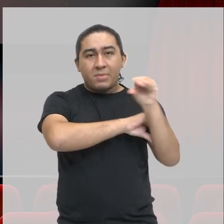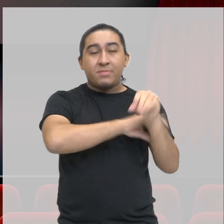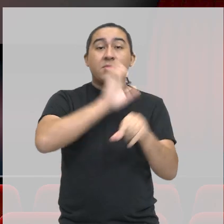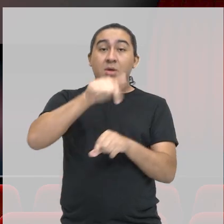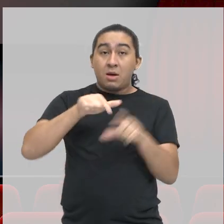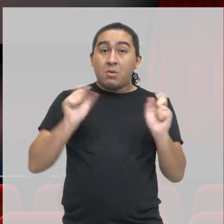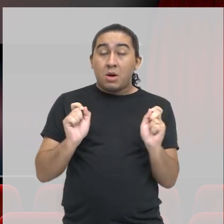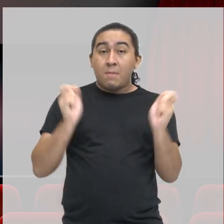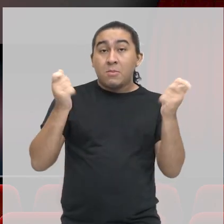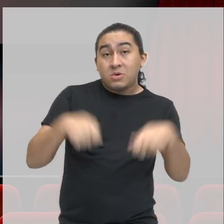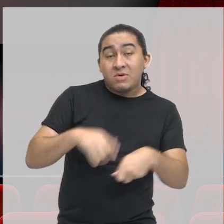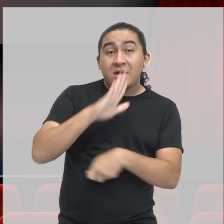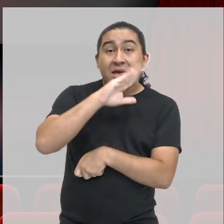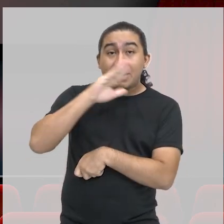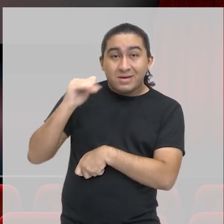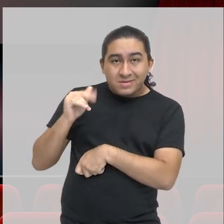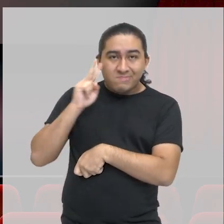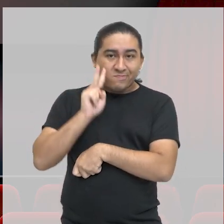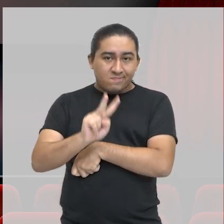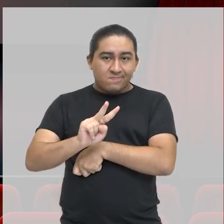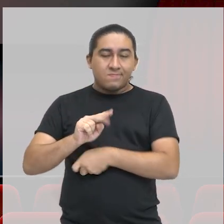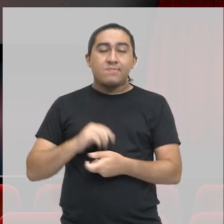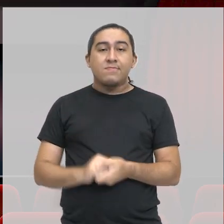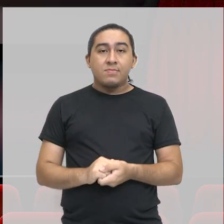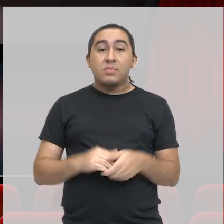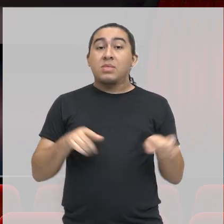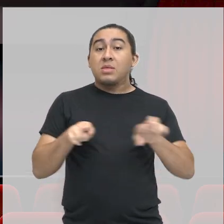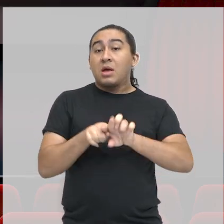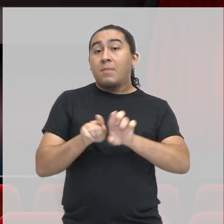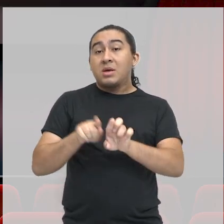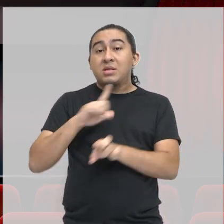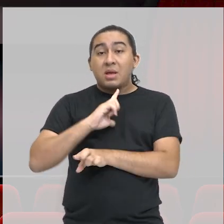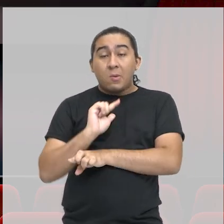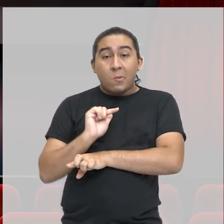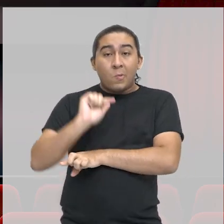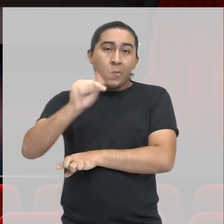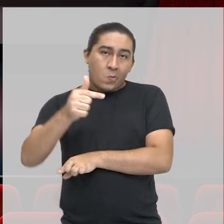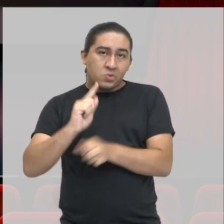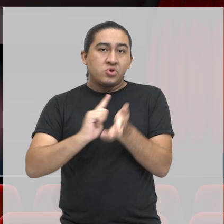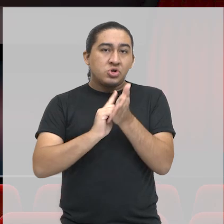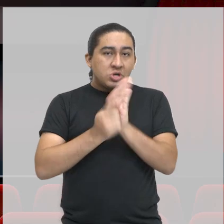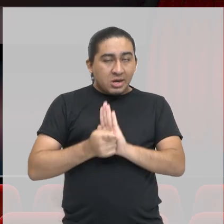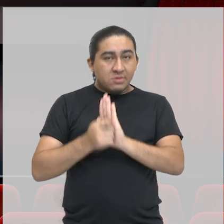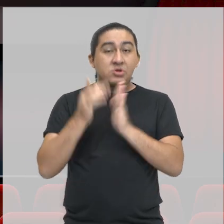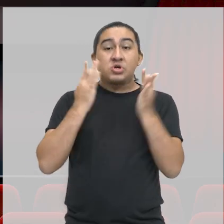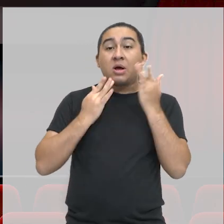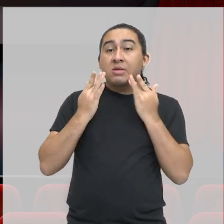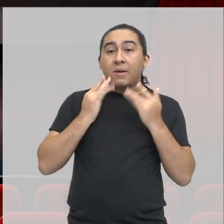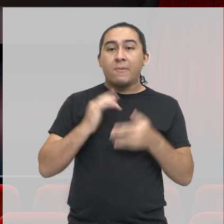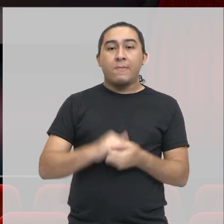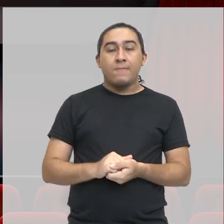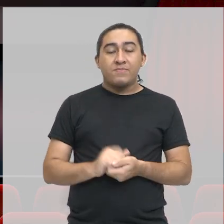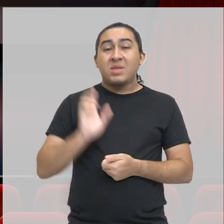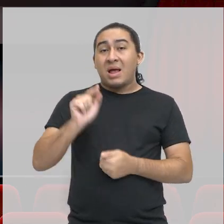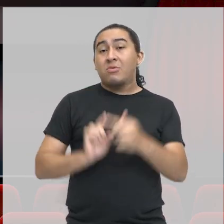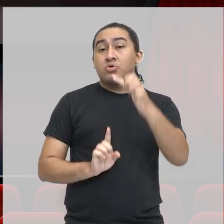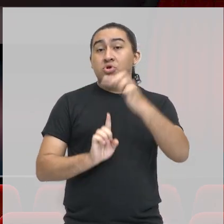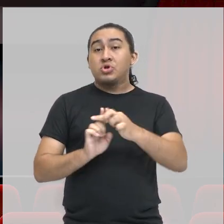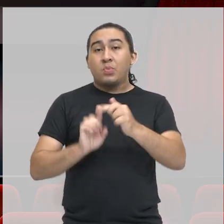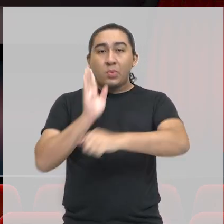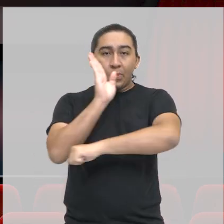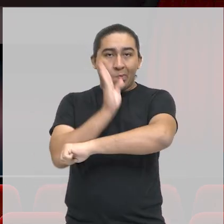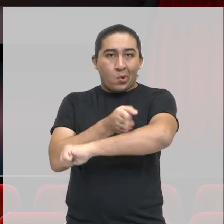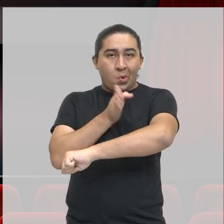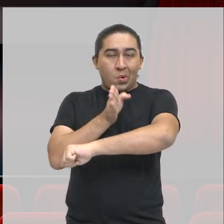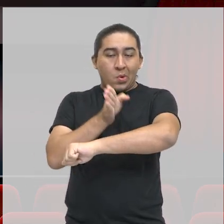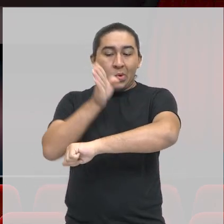voltado para o público infantil. Nós temos também outro gênero teatral, o estilo, né, que é o moderno.